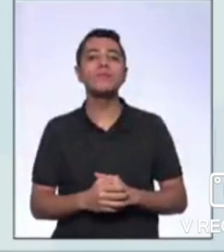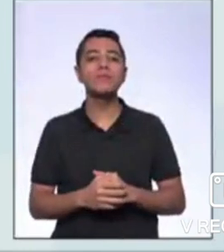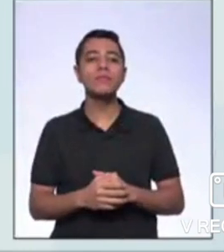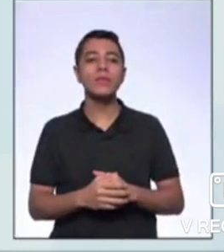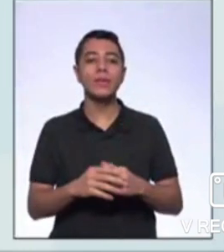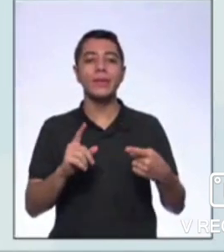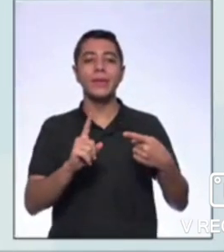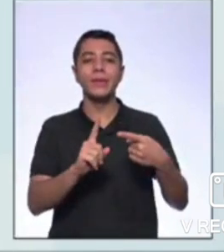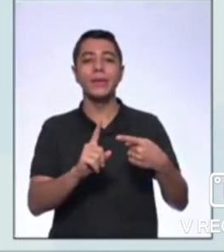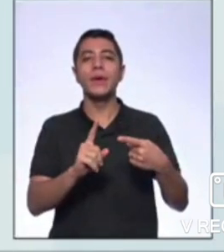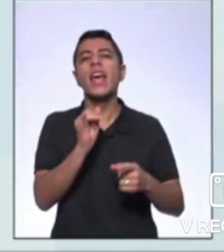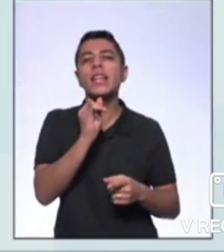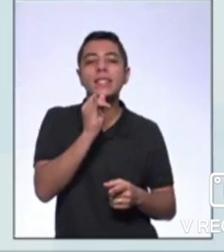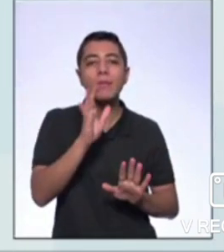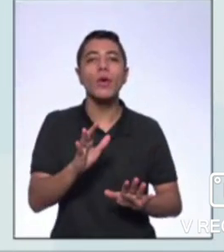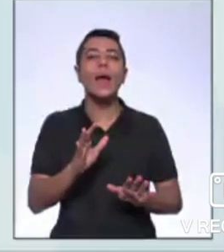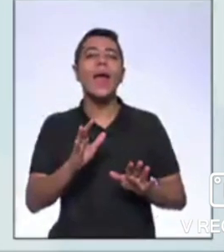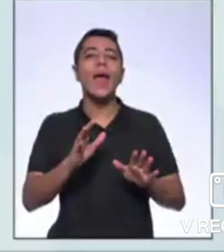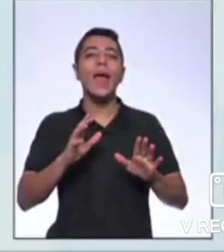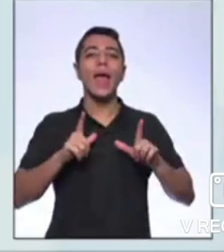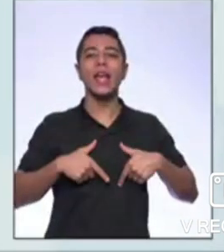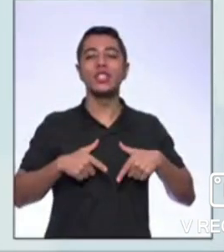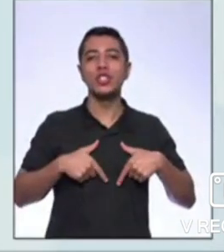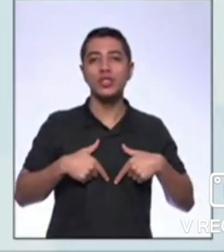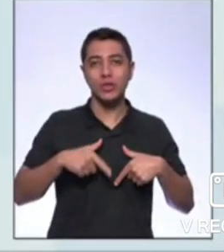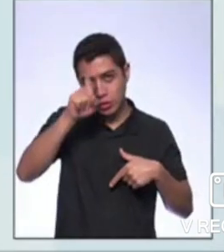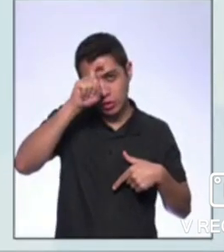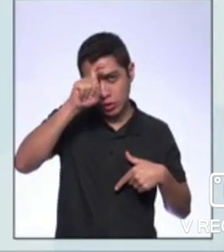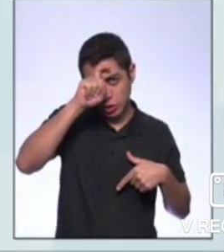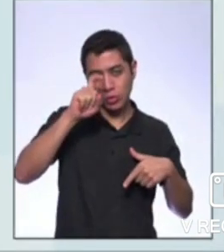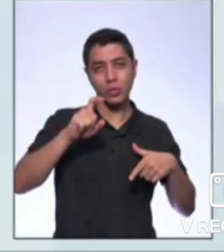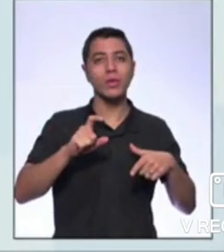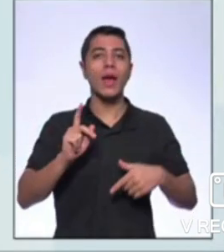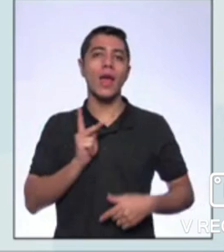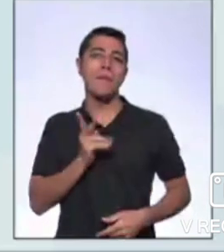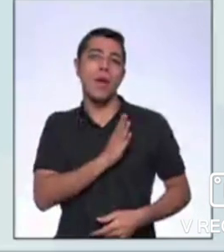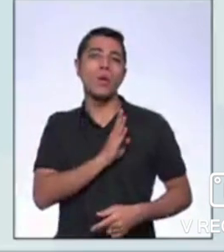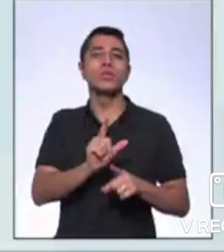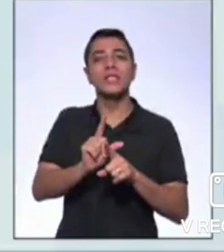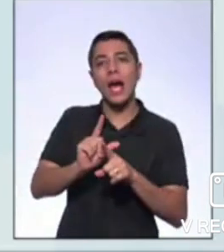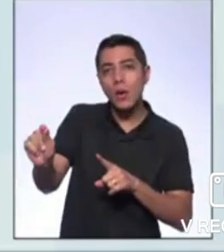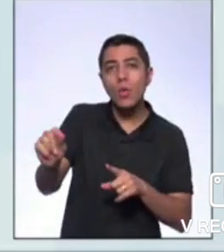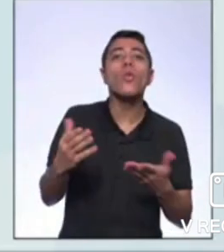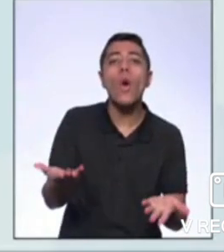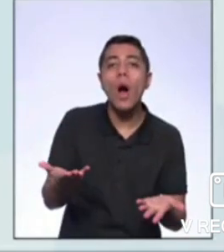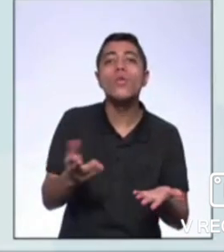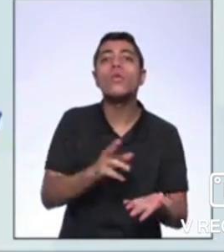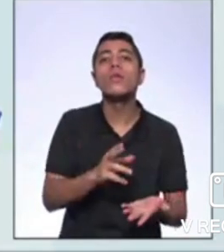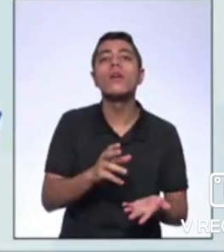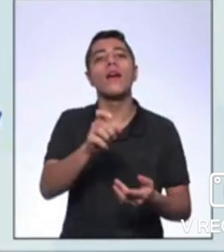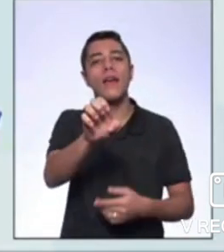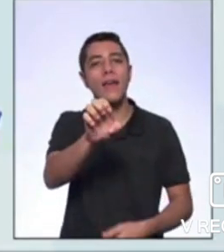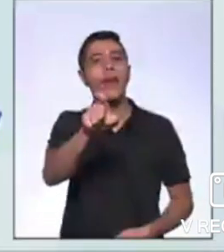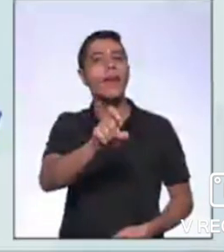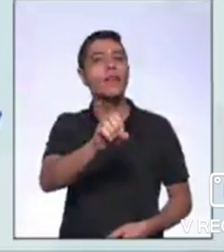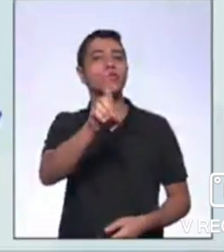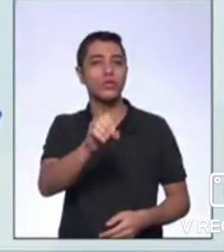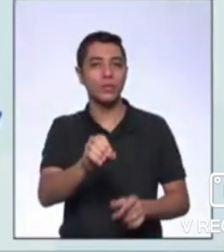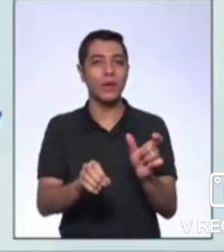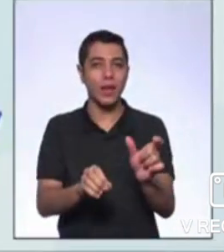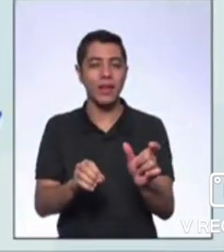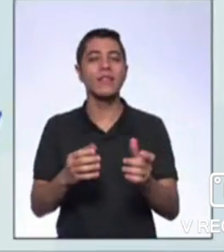Primeiro rei hebreu, Saul, capital do reino de Judá, Jerusalém, e assim por diante. E aí vocês coloquem a dica em